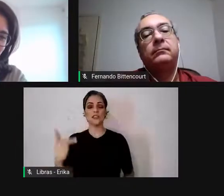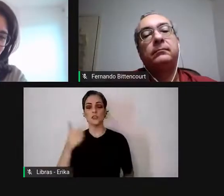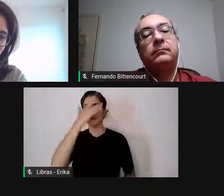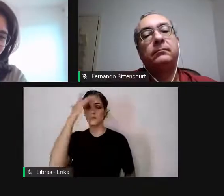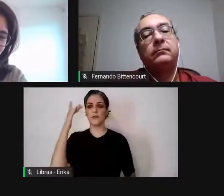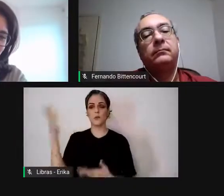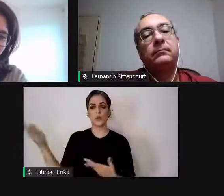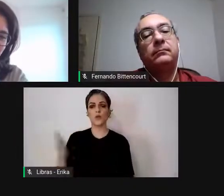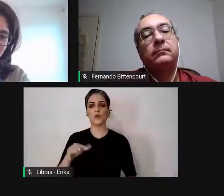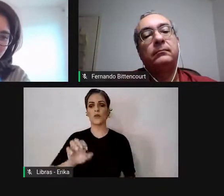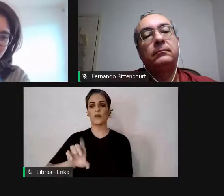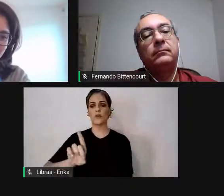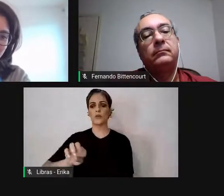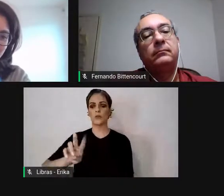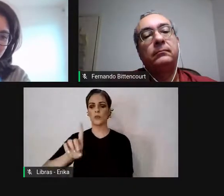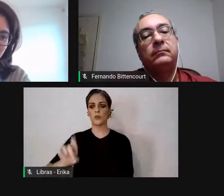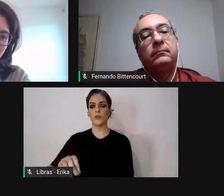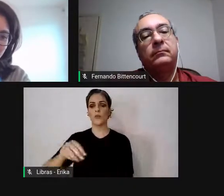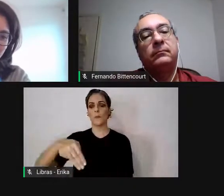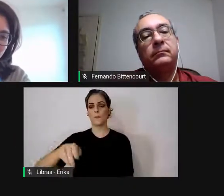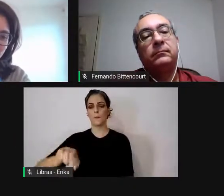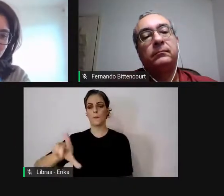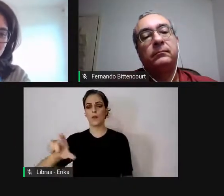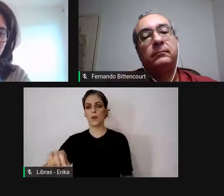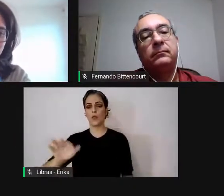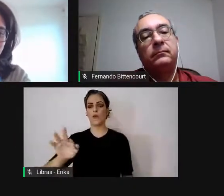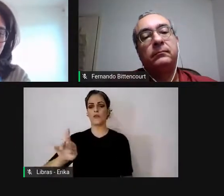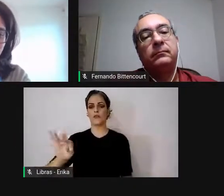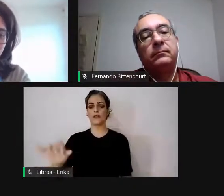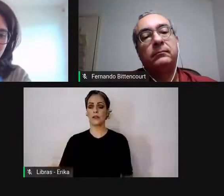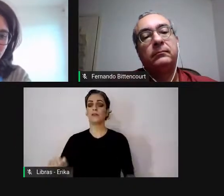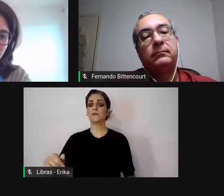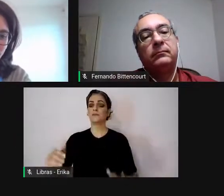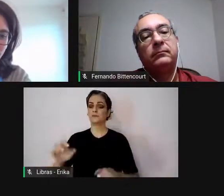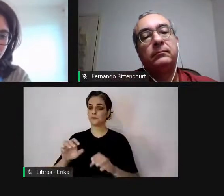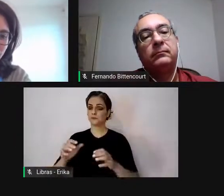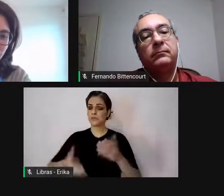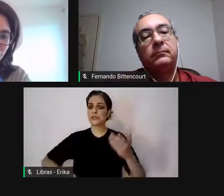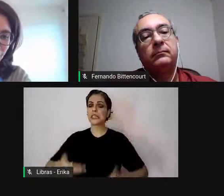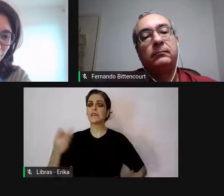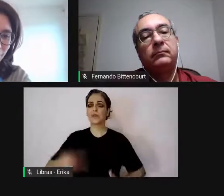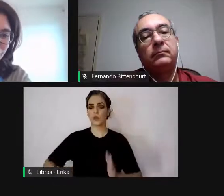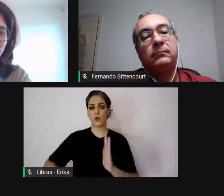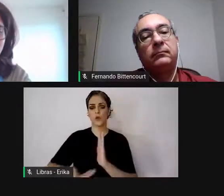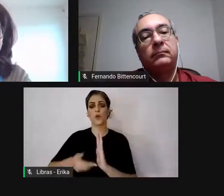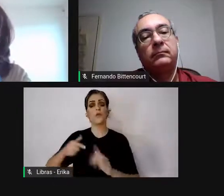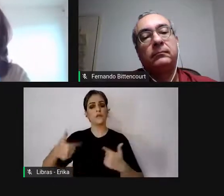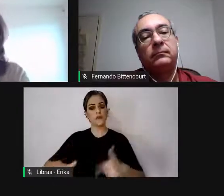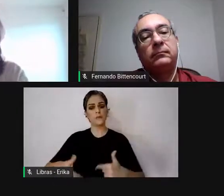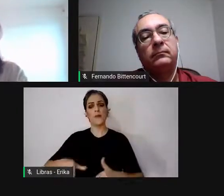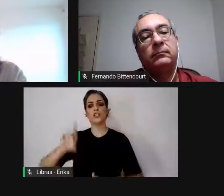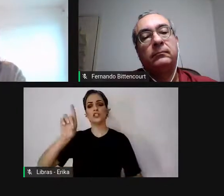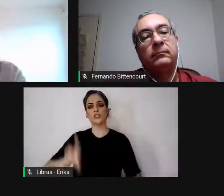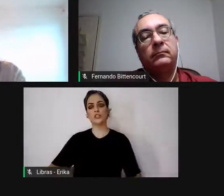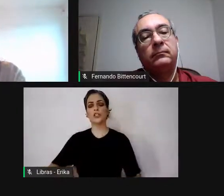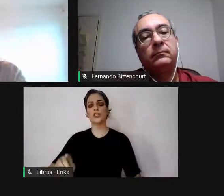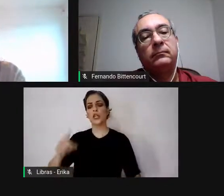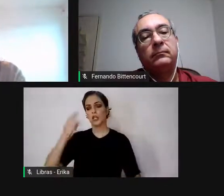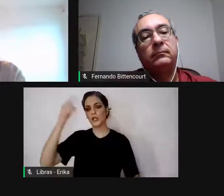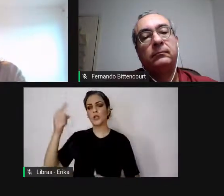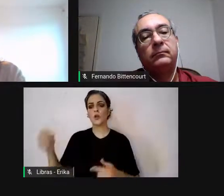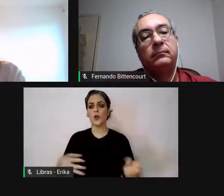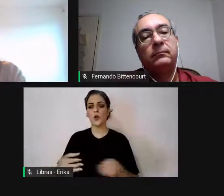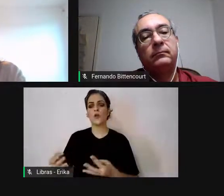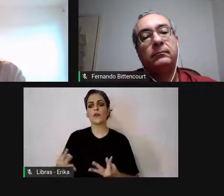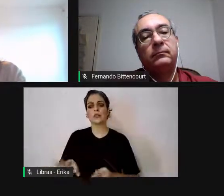Eduardo é servidor da Câmara dos Deputados. Ele atua na Diretoria de Inovação e Tecnologia de Informação, onde ele desenvolveu o